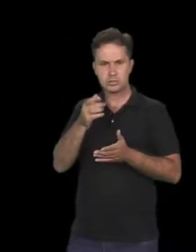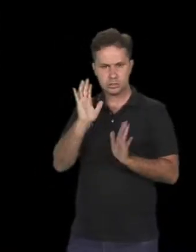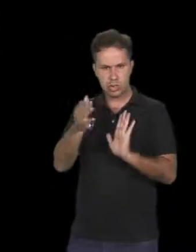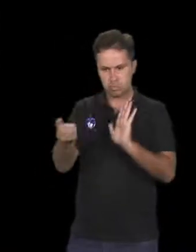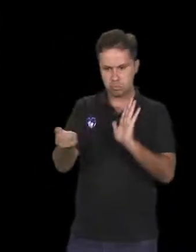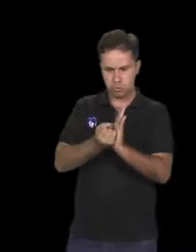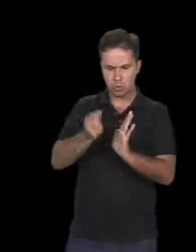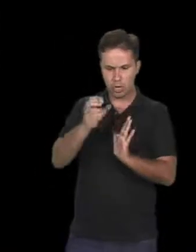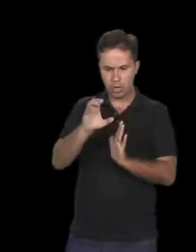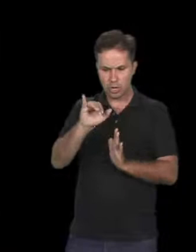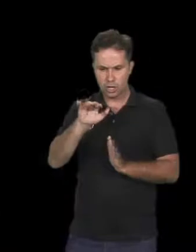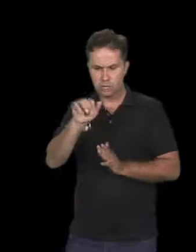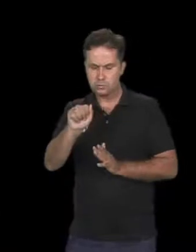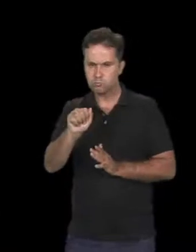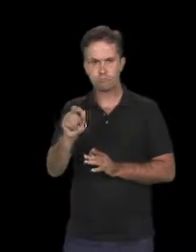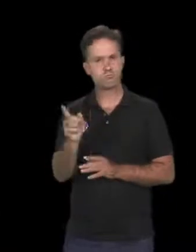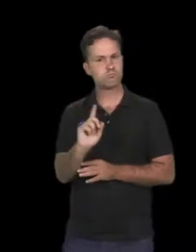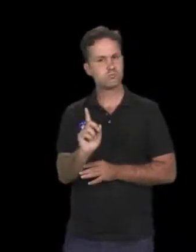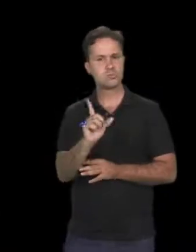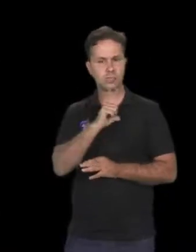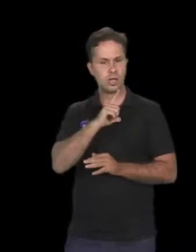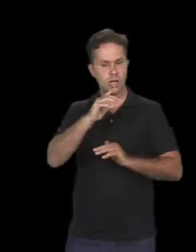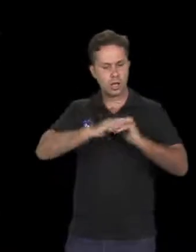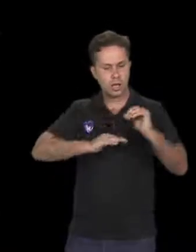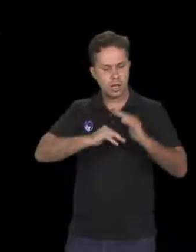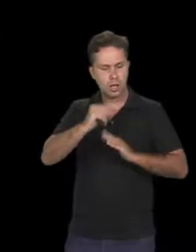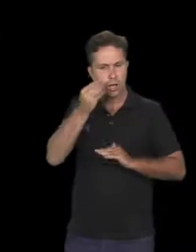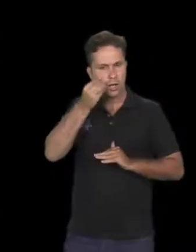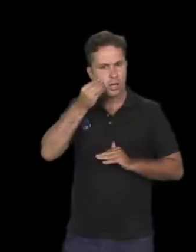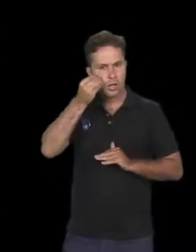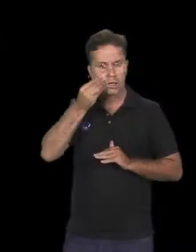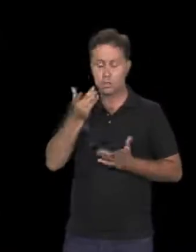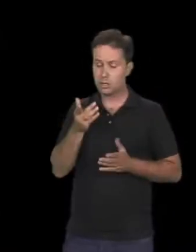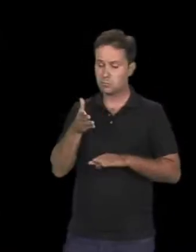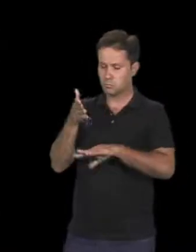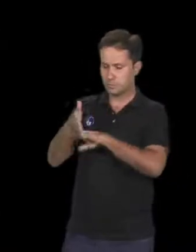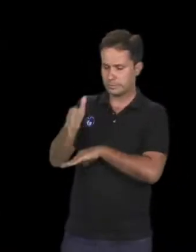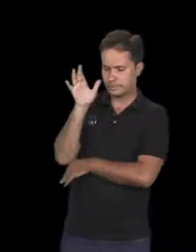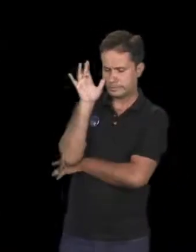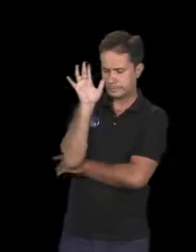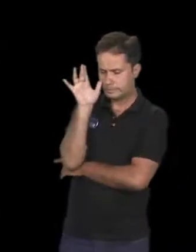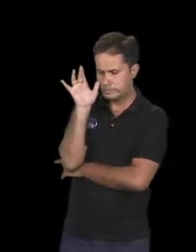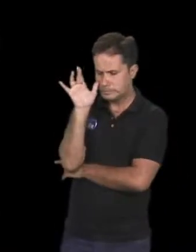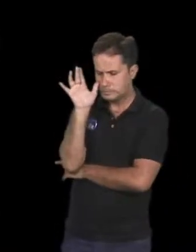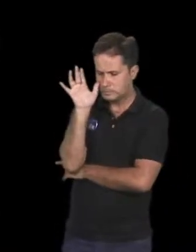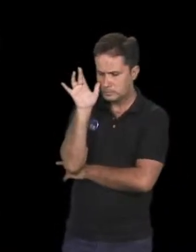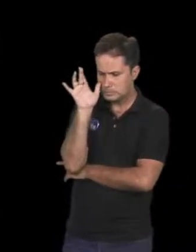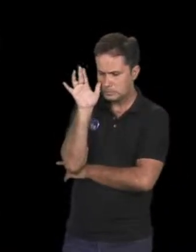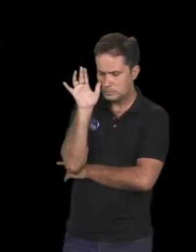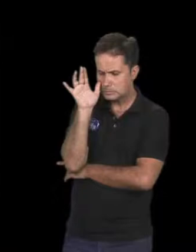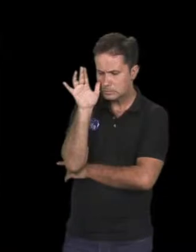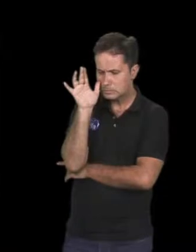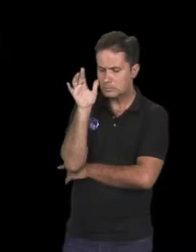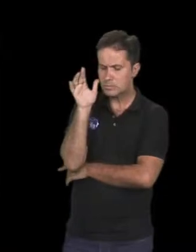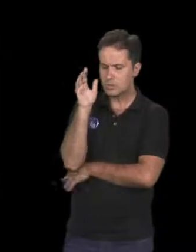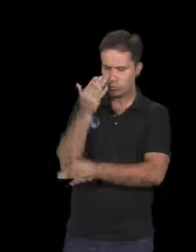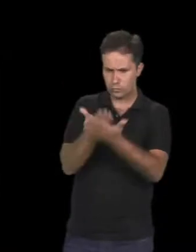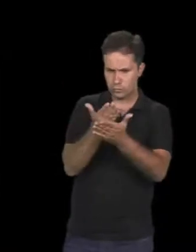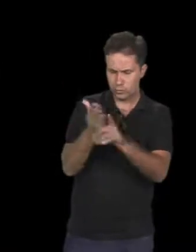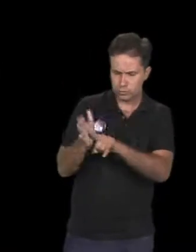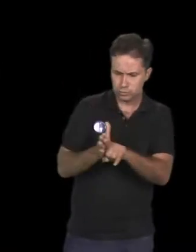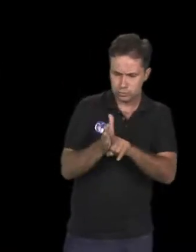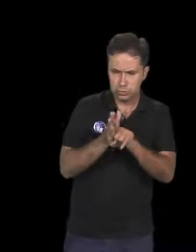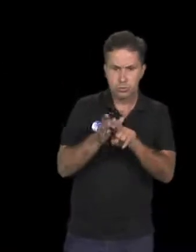caso, precisou mergulhar um pouco na história da medicina. E aqui tem psicologia, tem medicina, mas tem também questões de gênero,